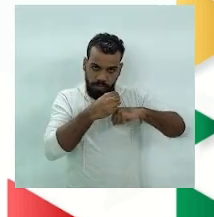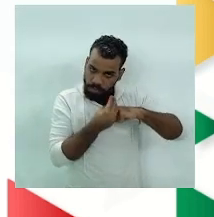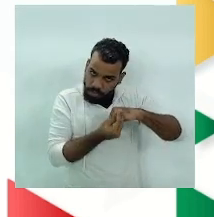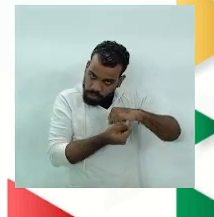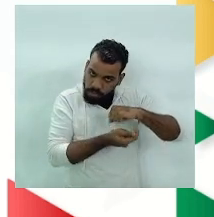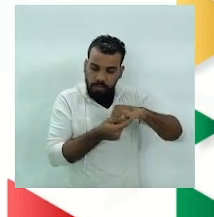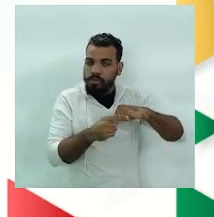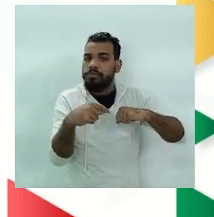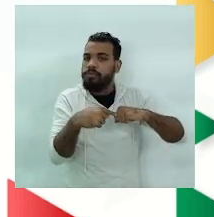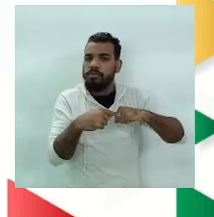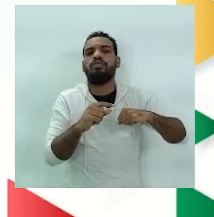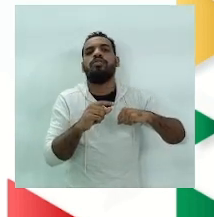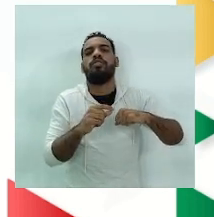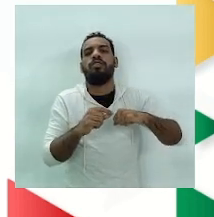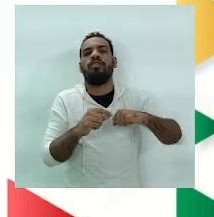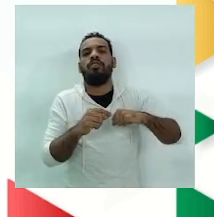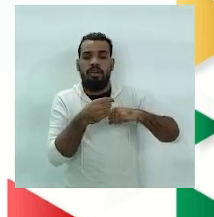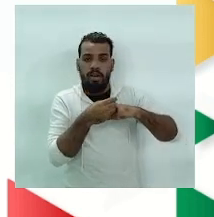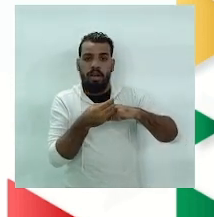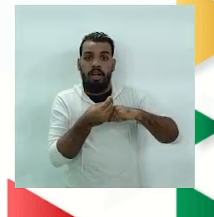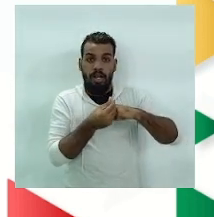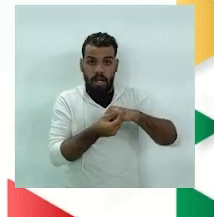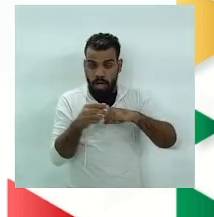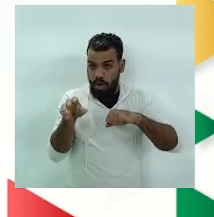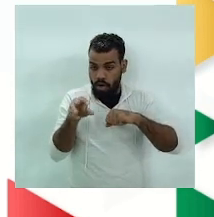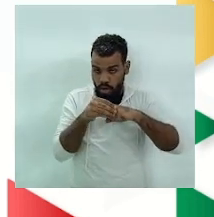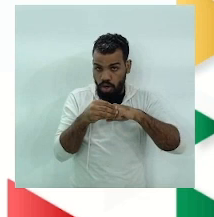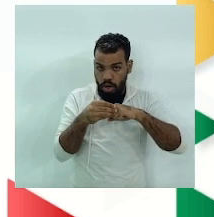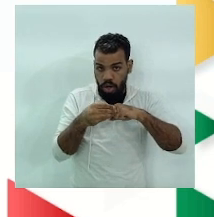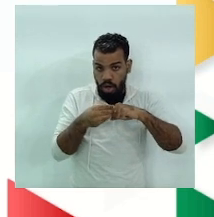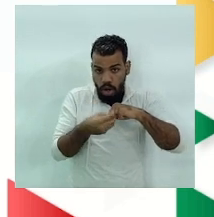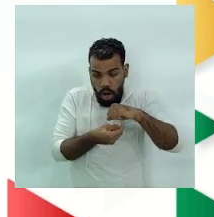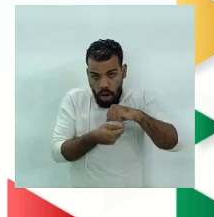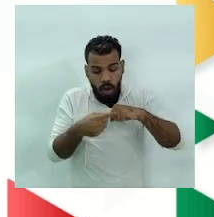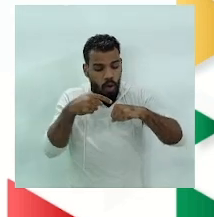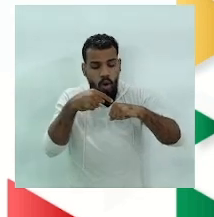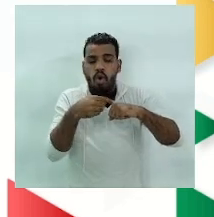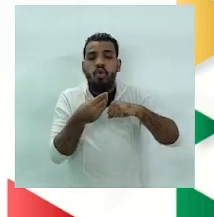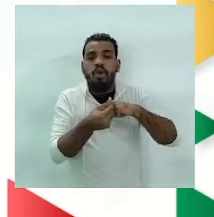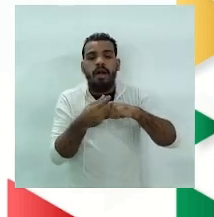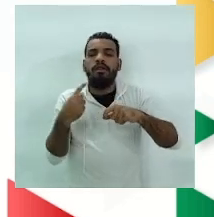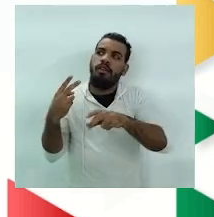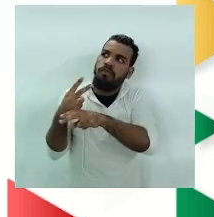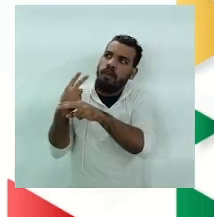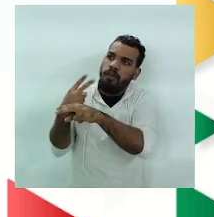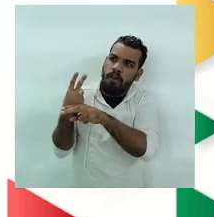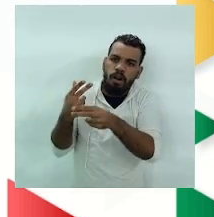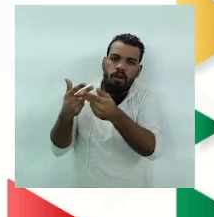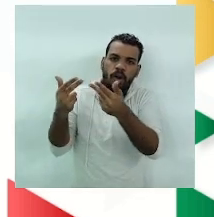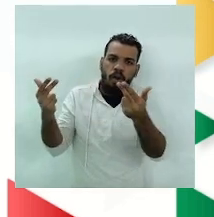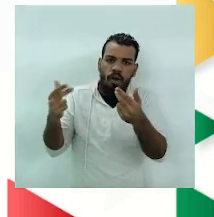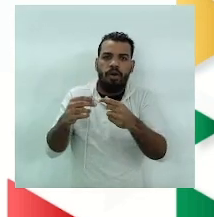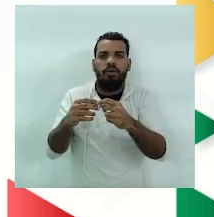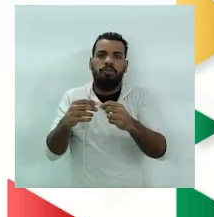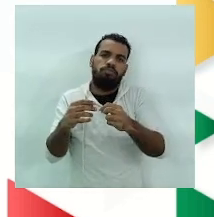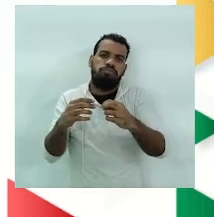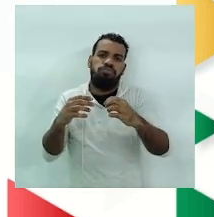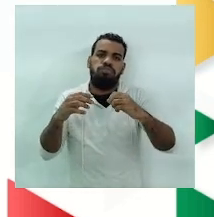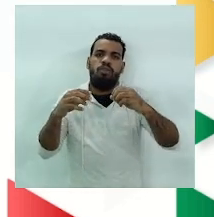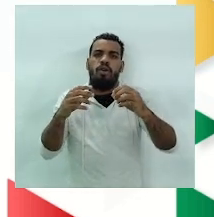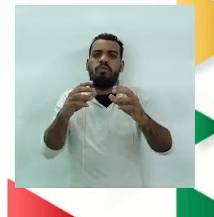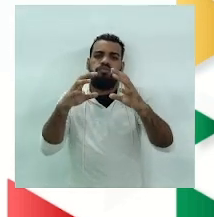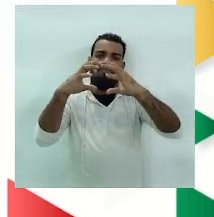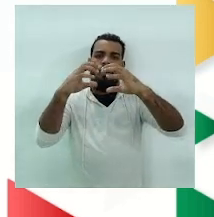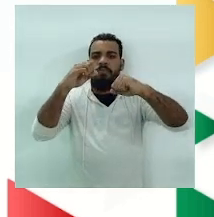sedimentares dispõem-se em estratos de sedimentos. Os sedimentos são fragmentos resultantes da desagregação de